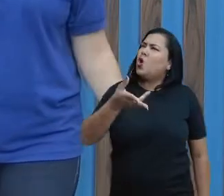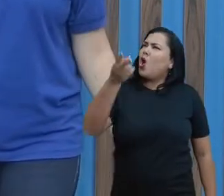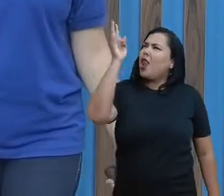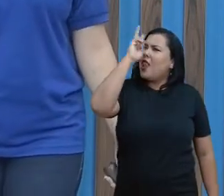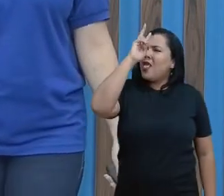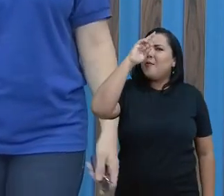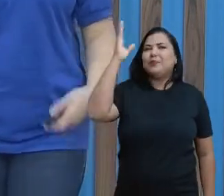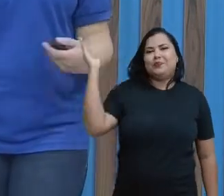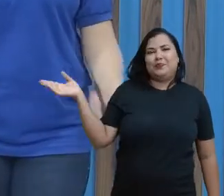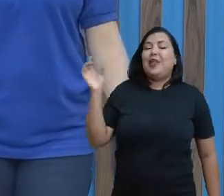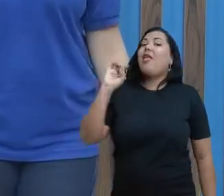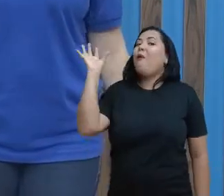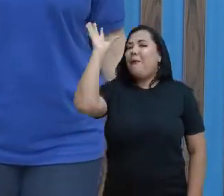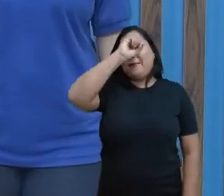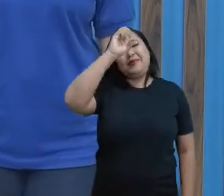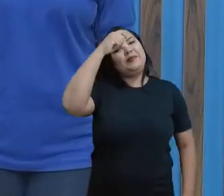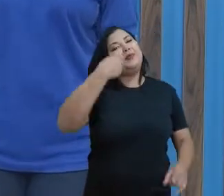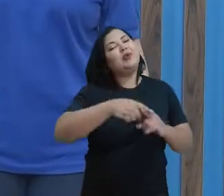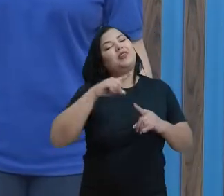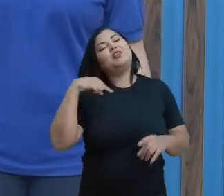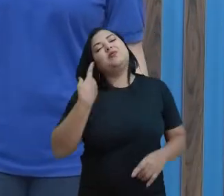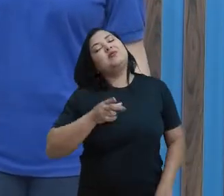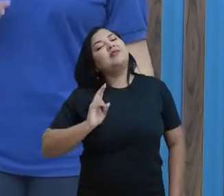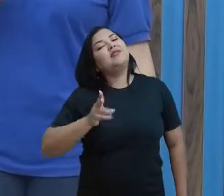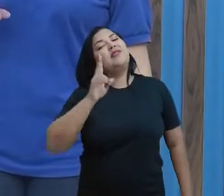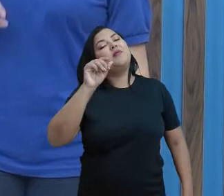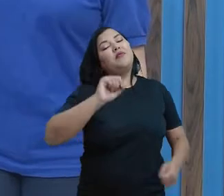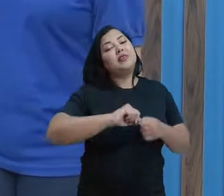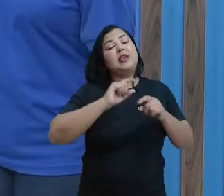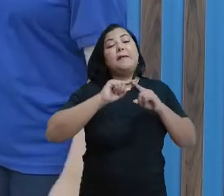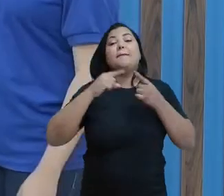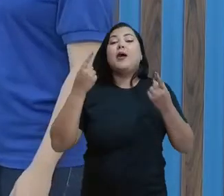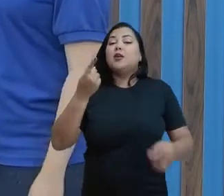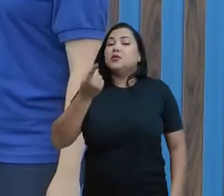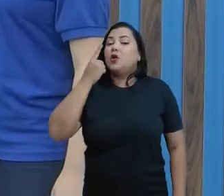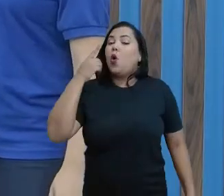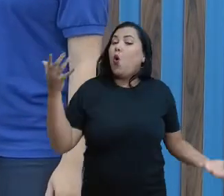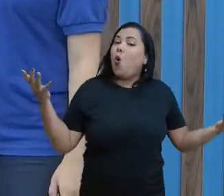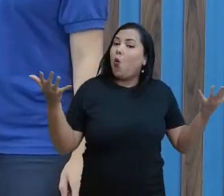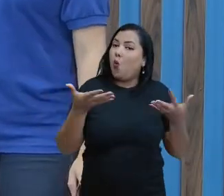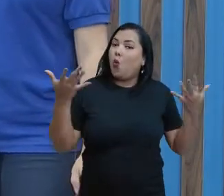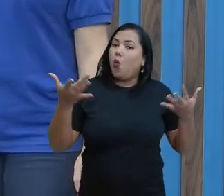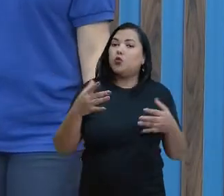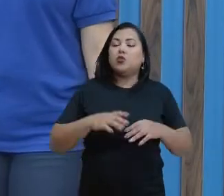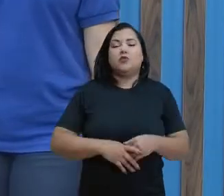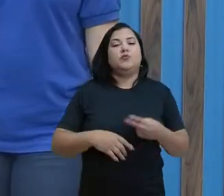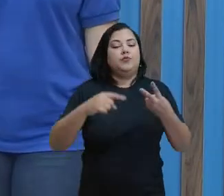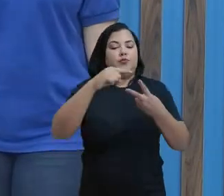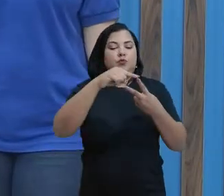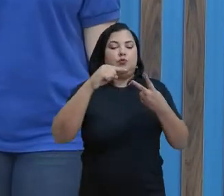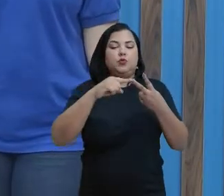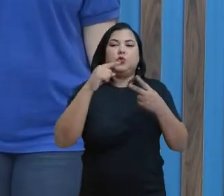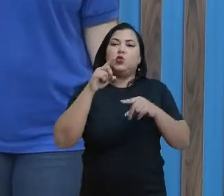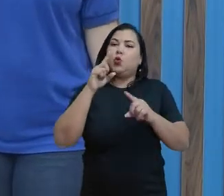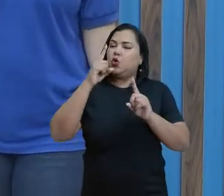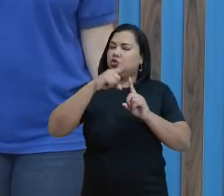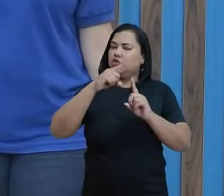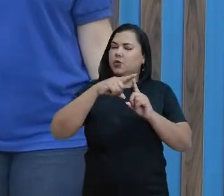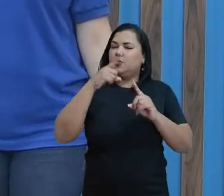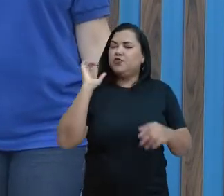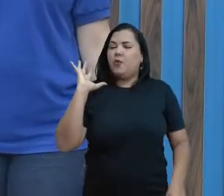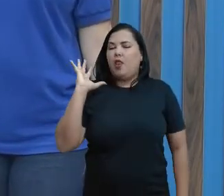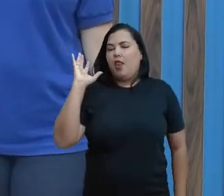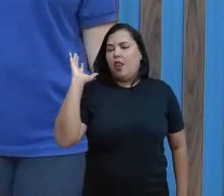eu aprendi, porque a gente vai fazer com muita frequência. Mas hoje a gente vai abordar dois tipos, na verdade vai relembrar,